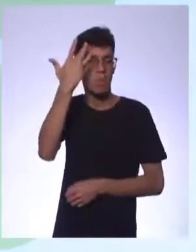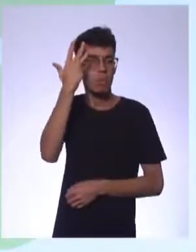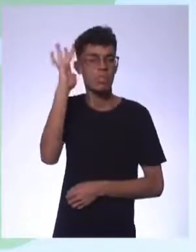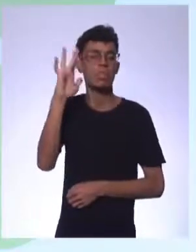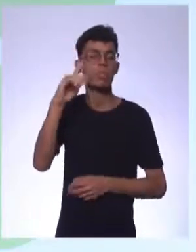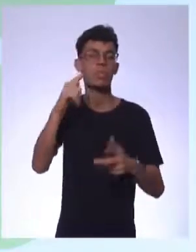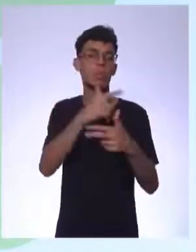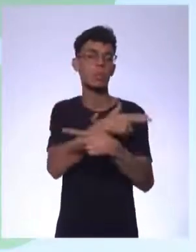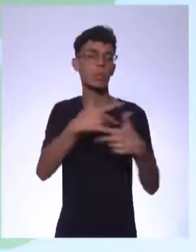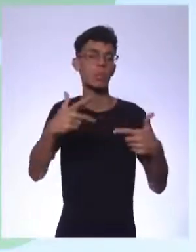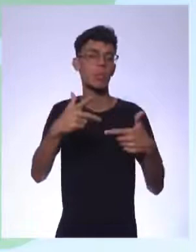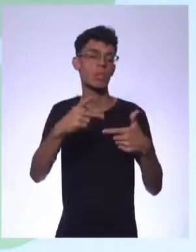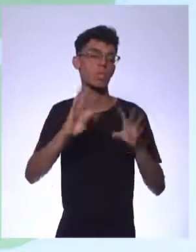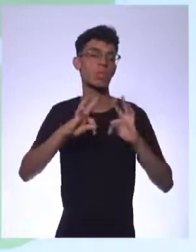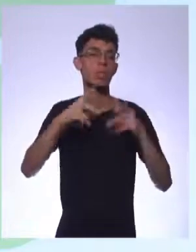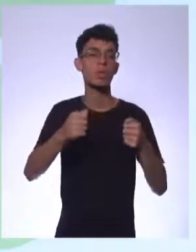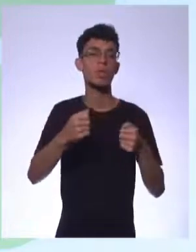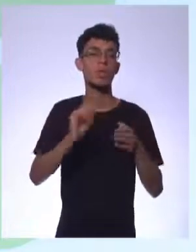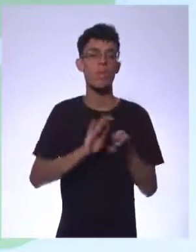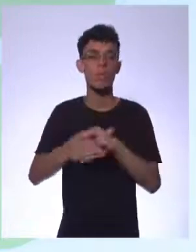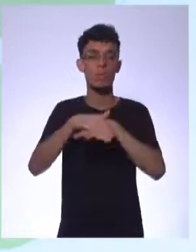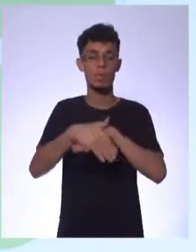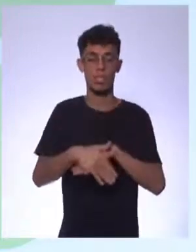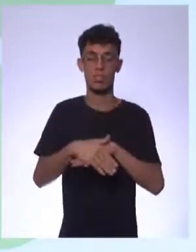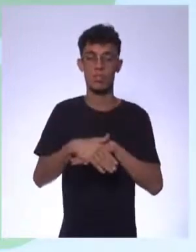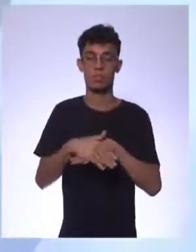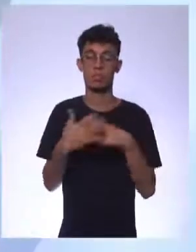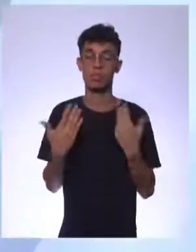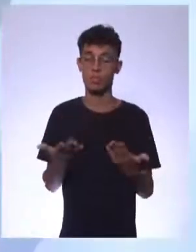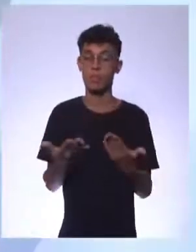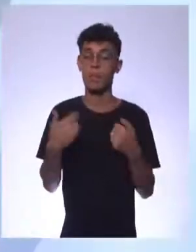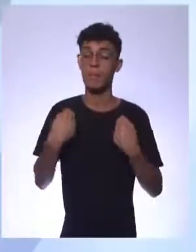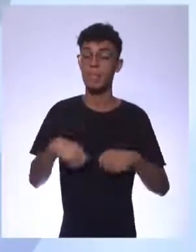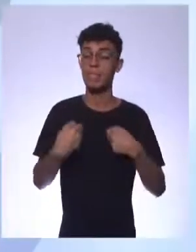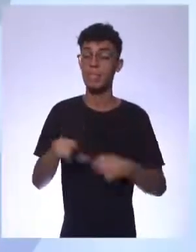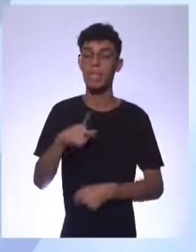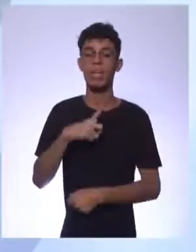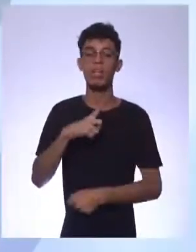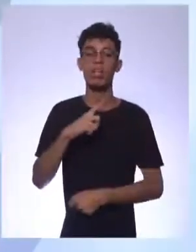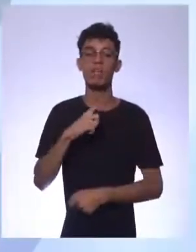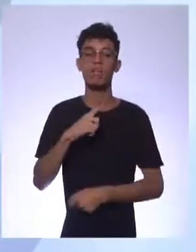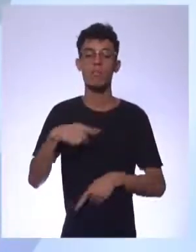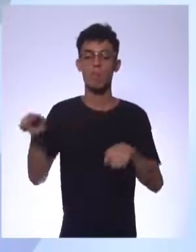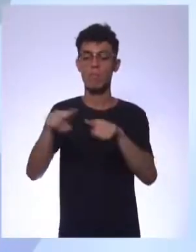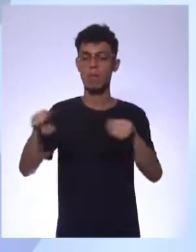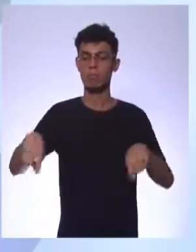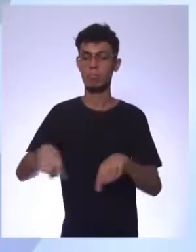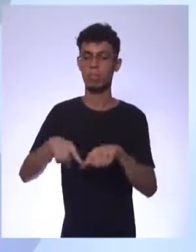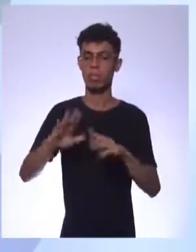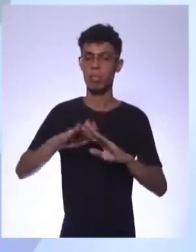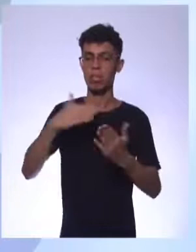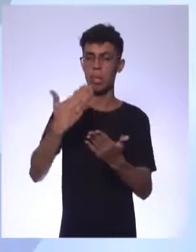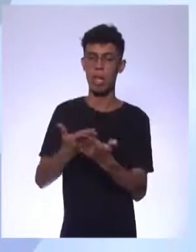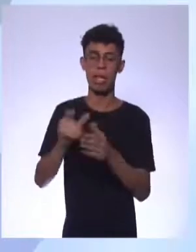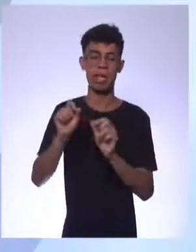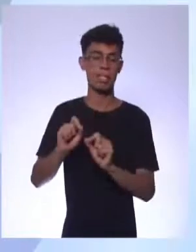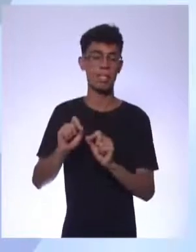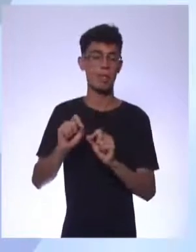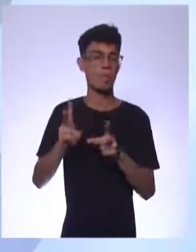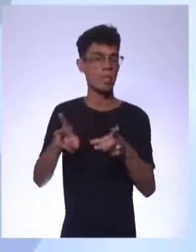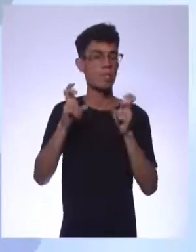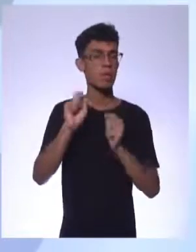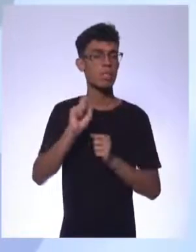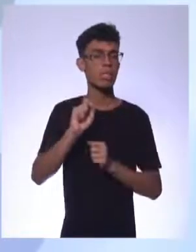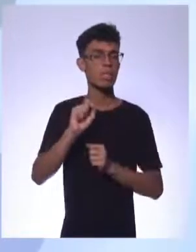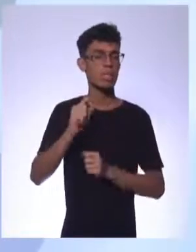para a construção de conhecimento. A palavra é humildade. Quando a gente entra numa sala de aula, a gente tem que perceber que, nossa, eu estou